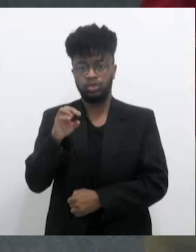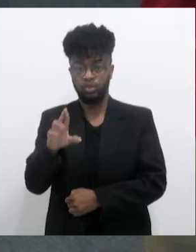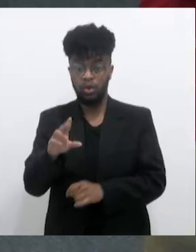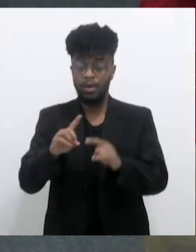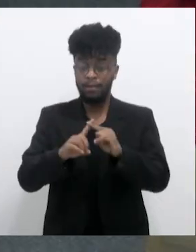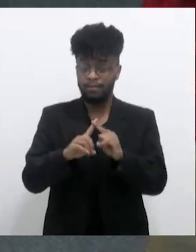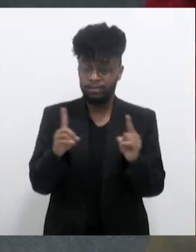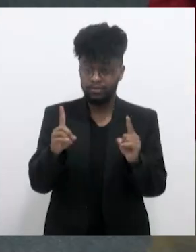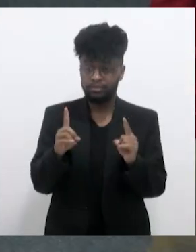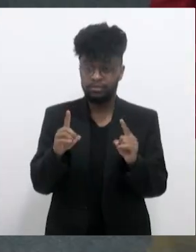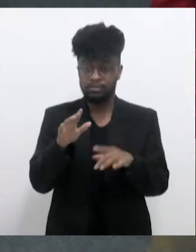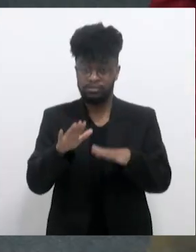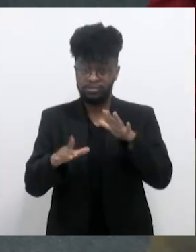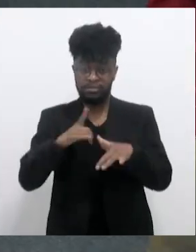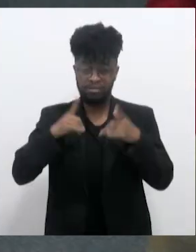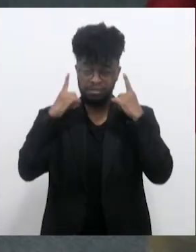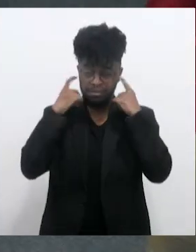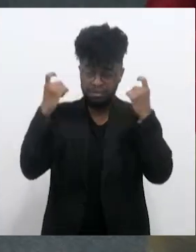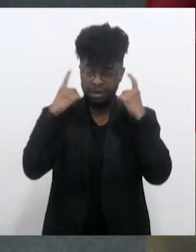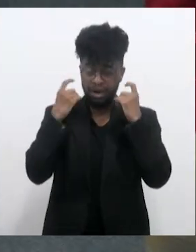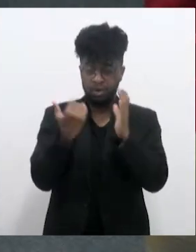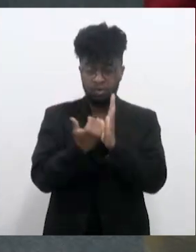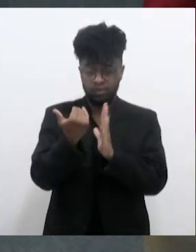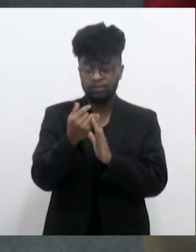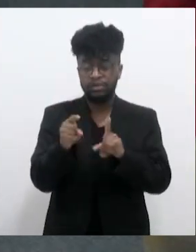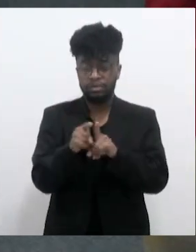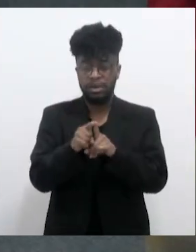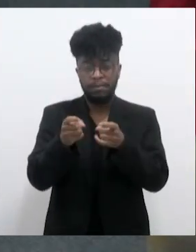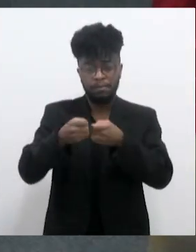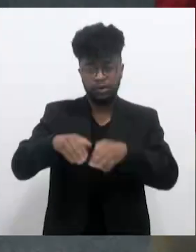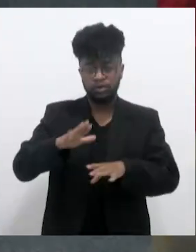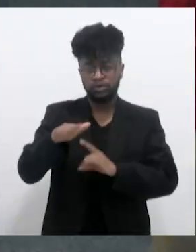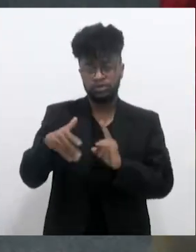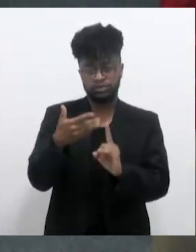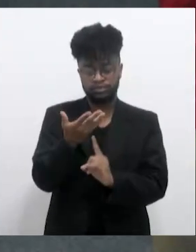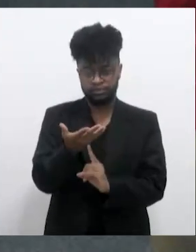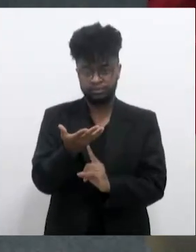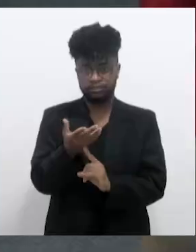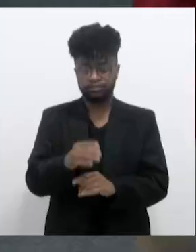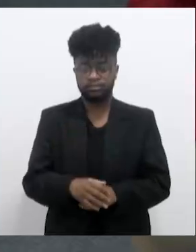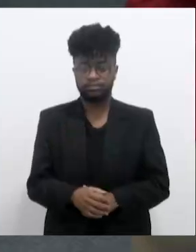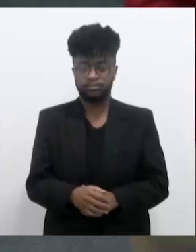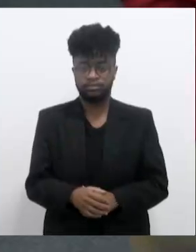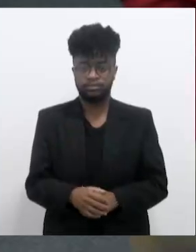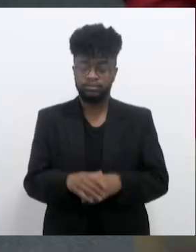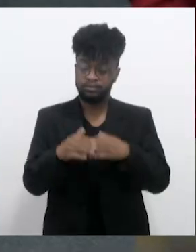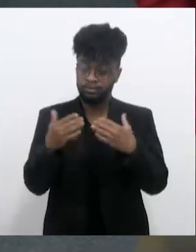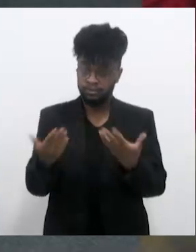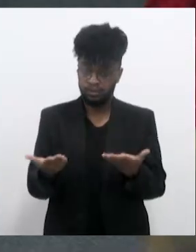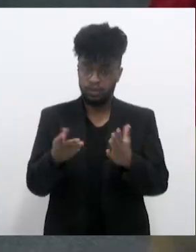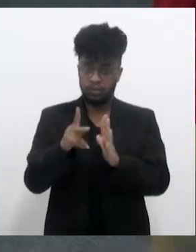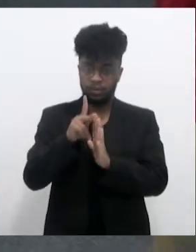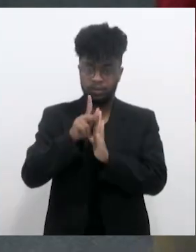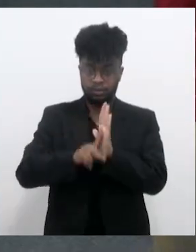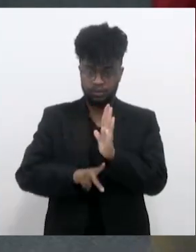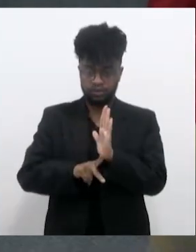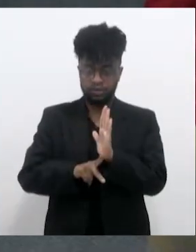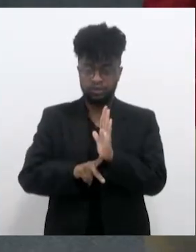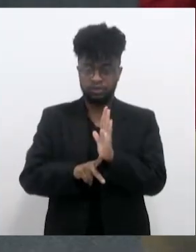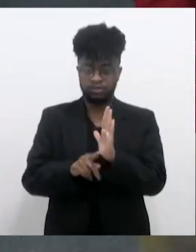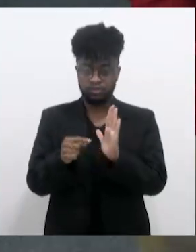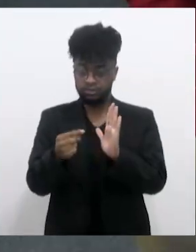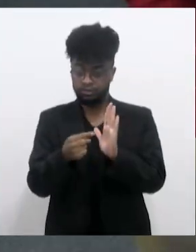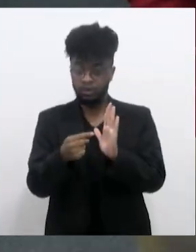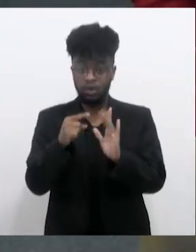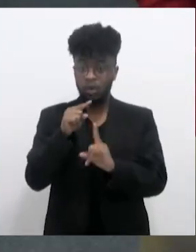geralmente, fazem muito barulho, poluem muito, né? Então, esse projeto